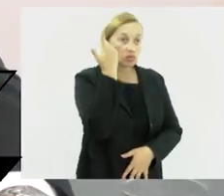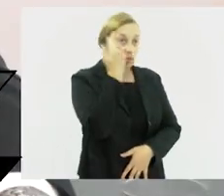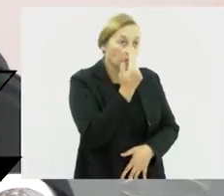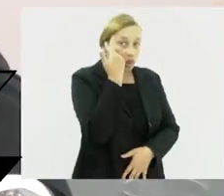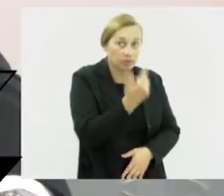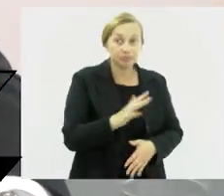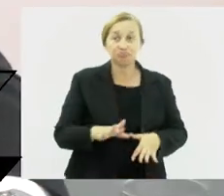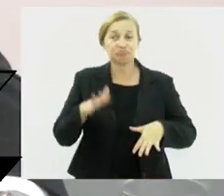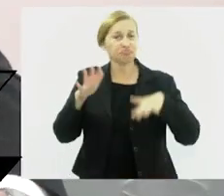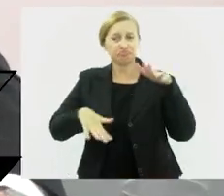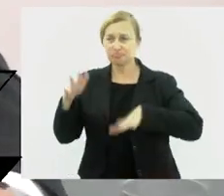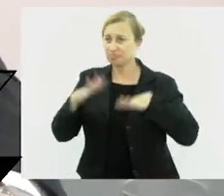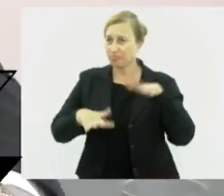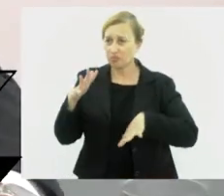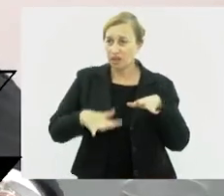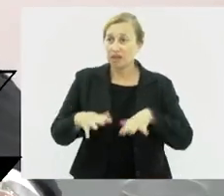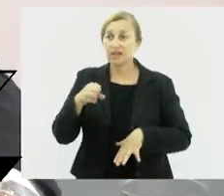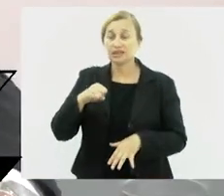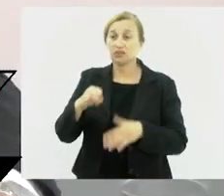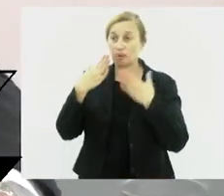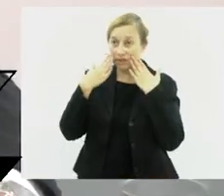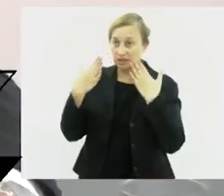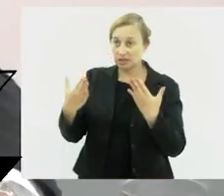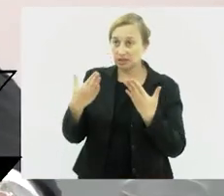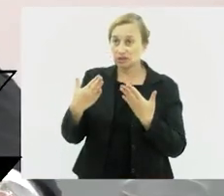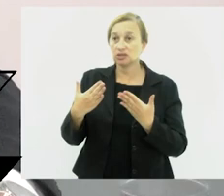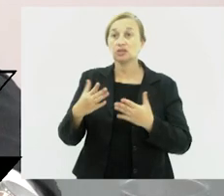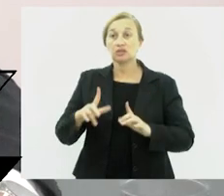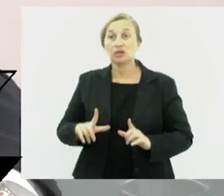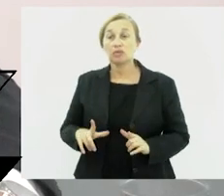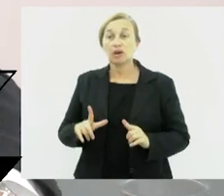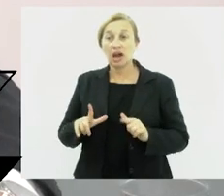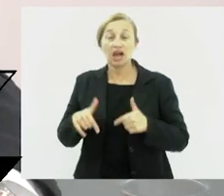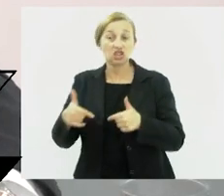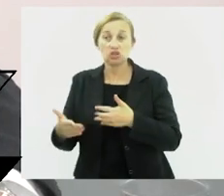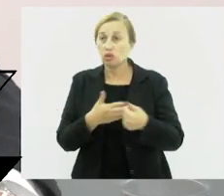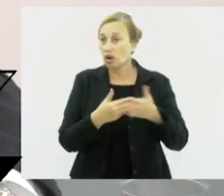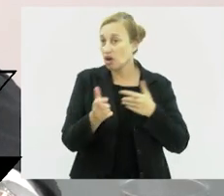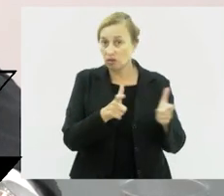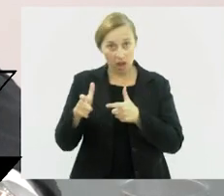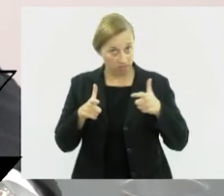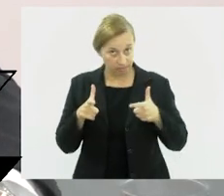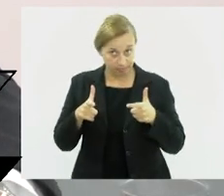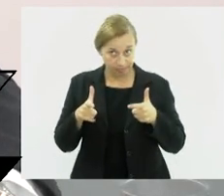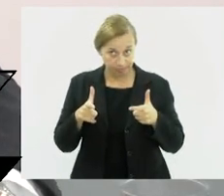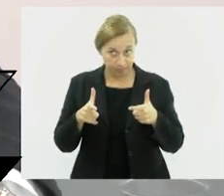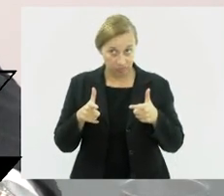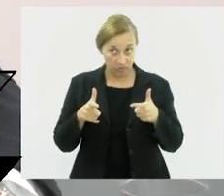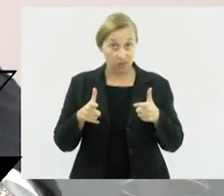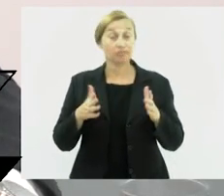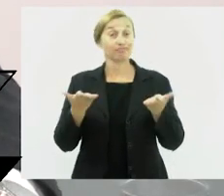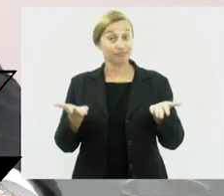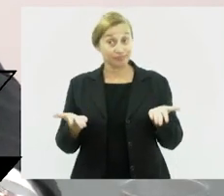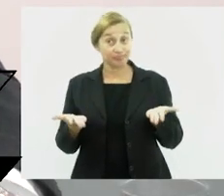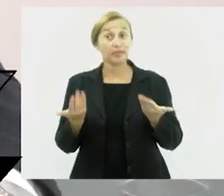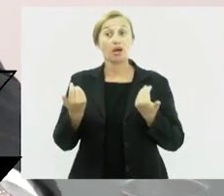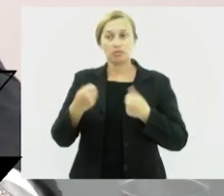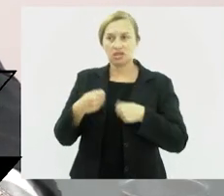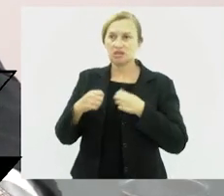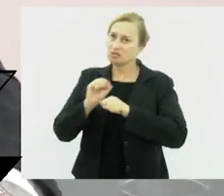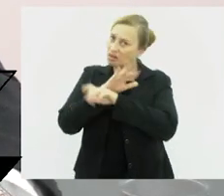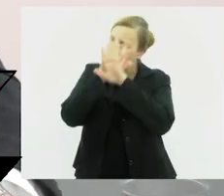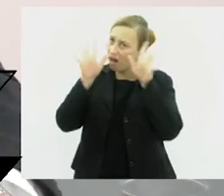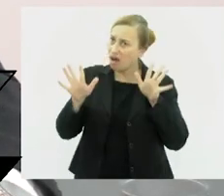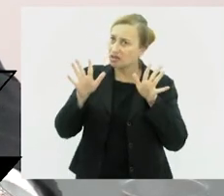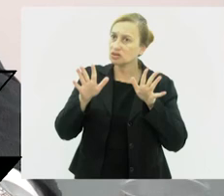Não, independente disso, se a ocorrência foi apresentada, nós vamos buscar a ocorrência onde quer que seja. Isso é uma coisa que também deve se deixar bem claro,